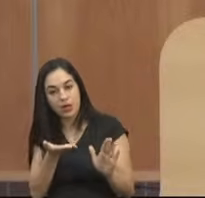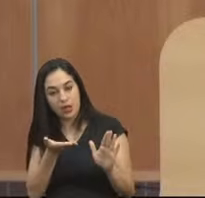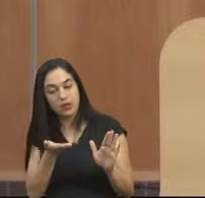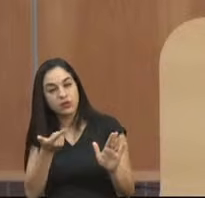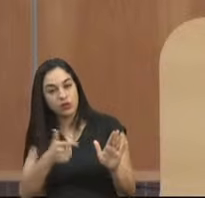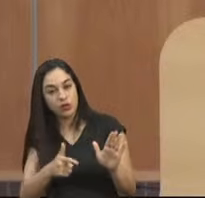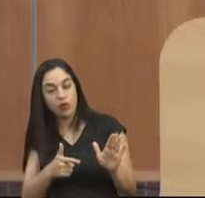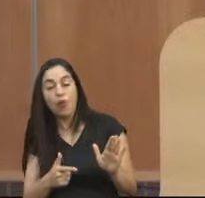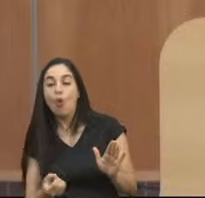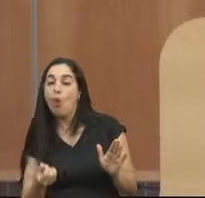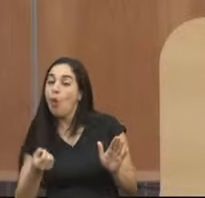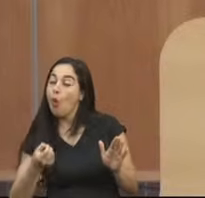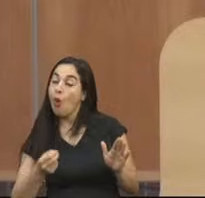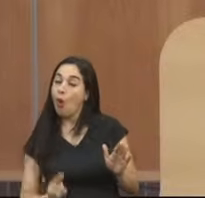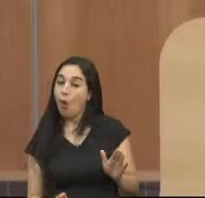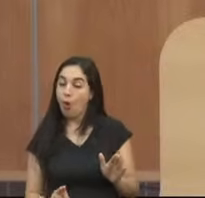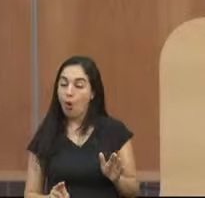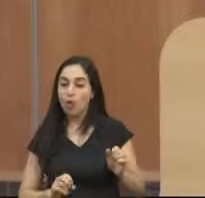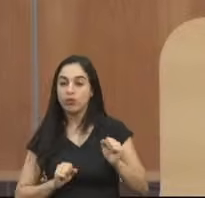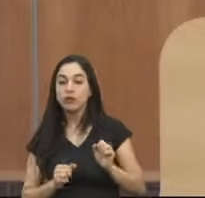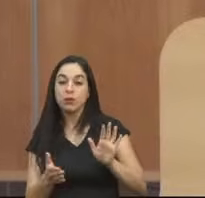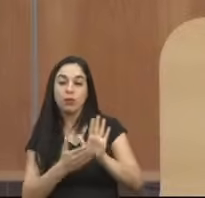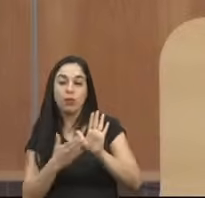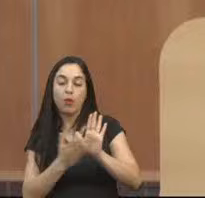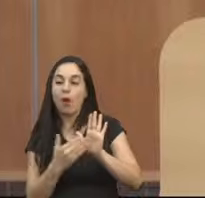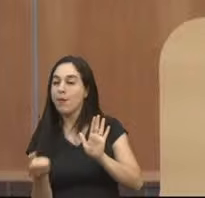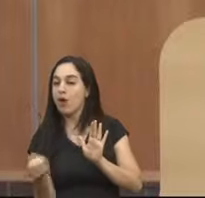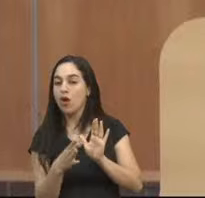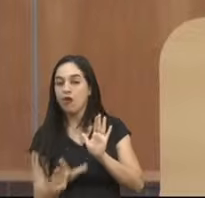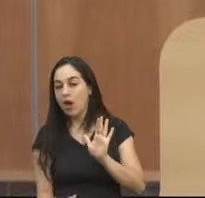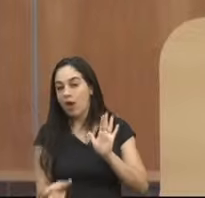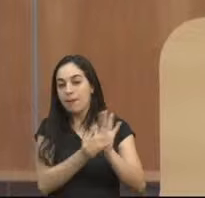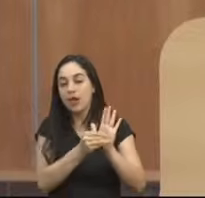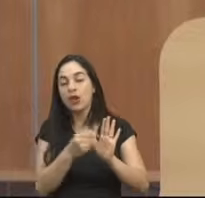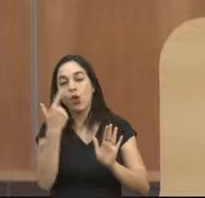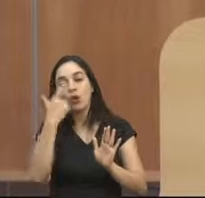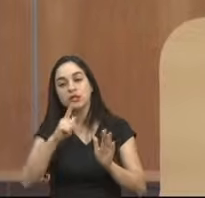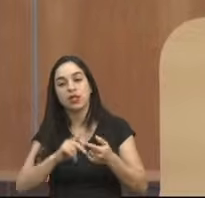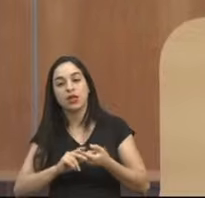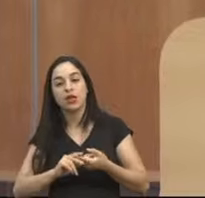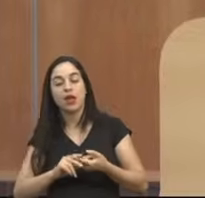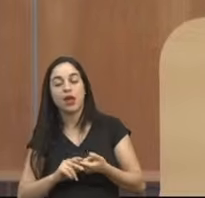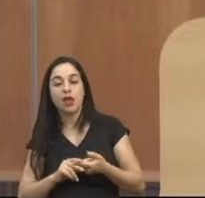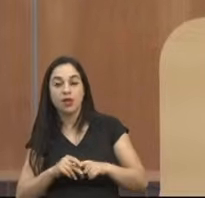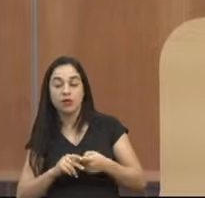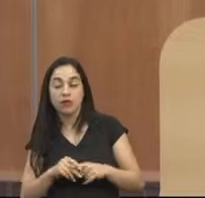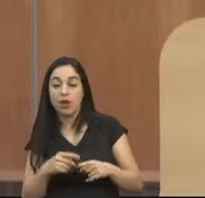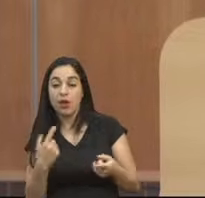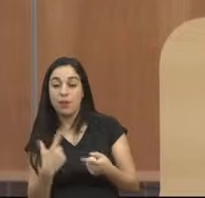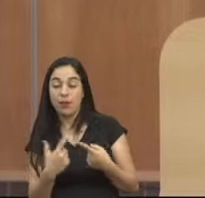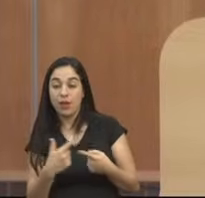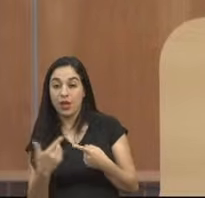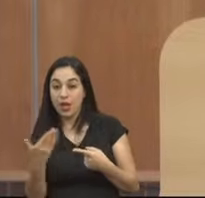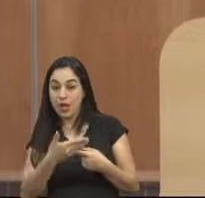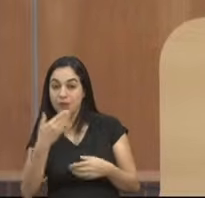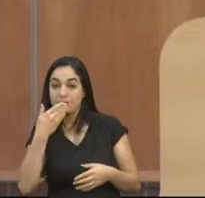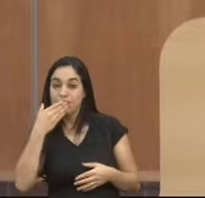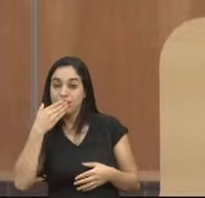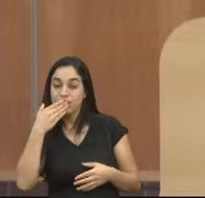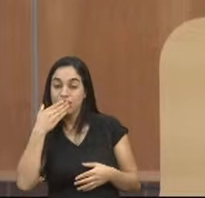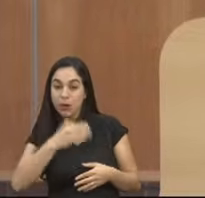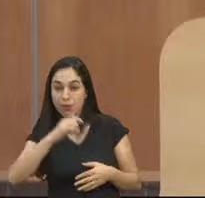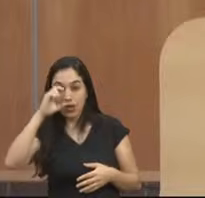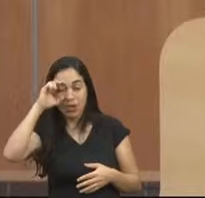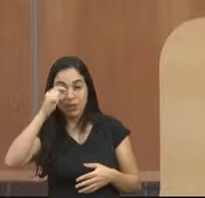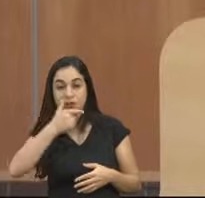ou, alternativamente, que se proponha outra emenda para que a gente consiga consertar isso, porque o importante é que essas promessas que foram feitas pelo